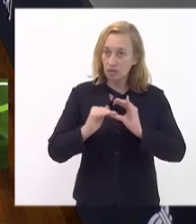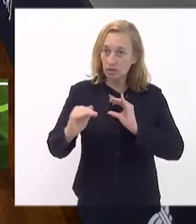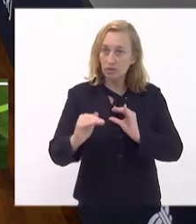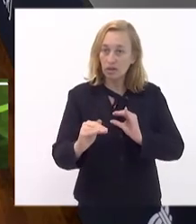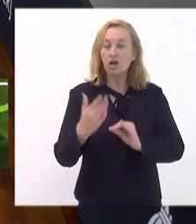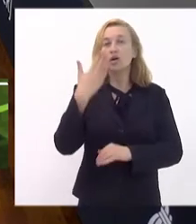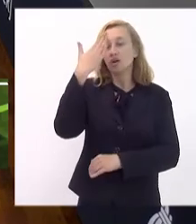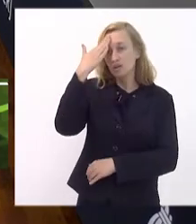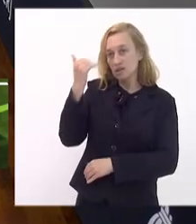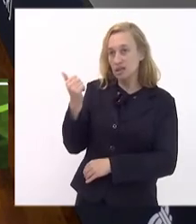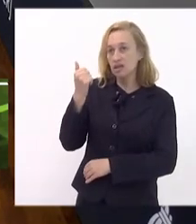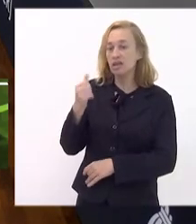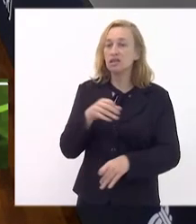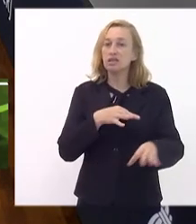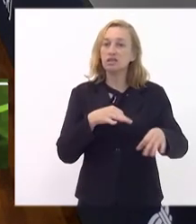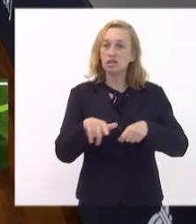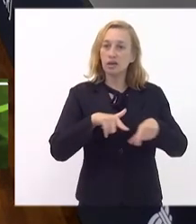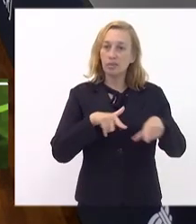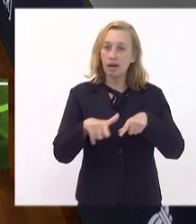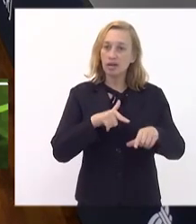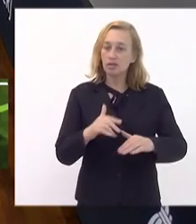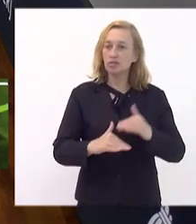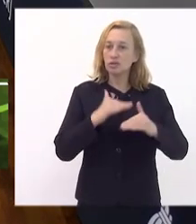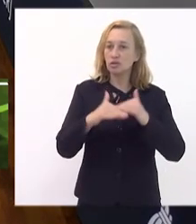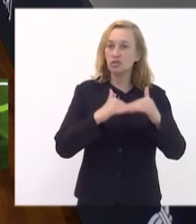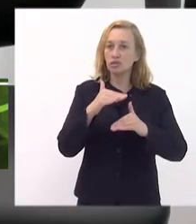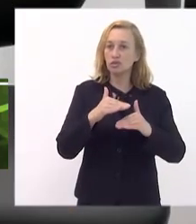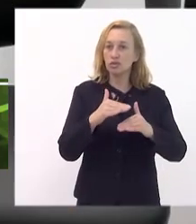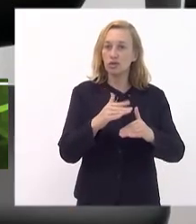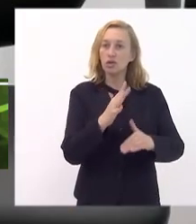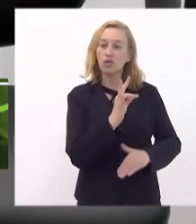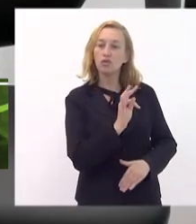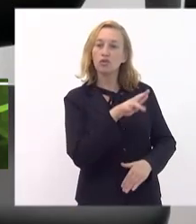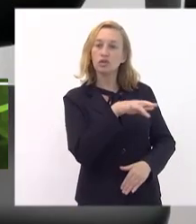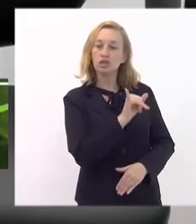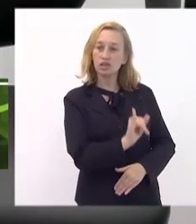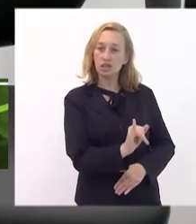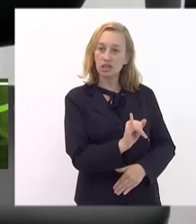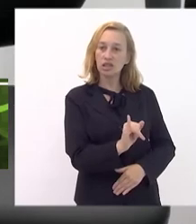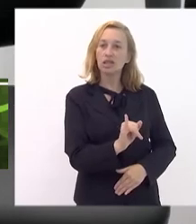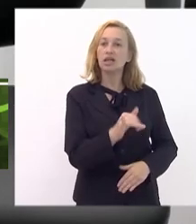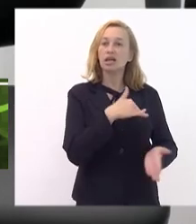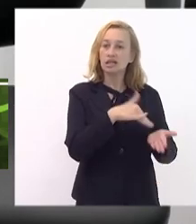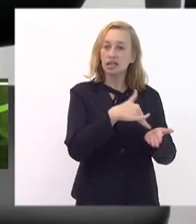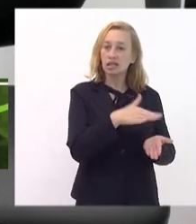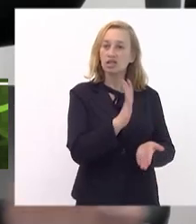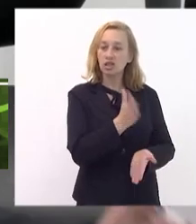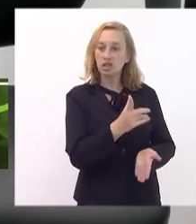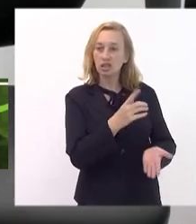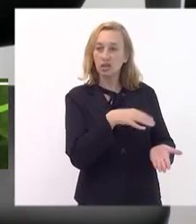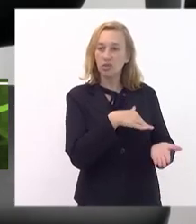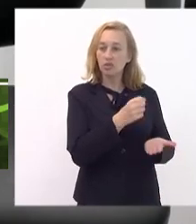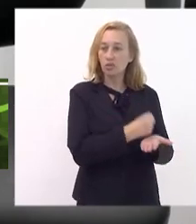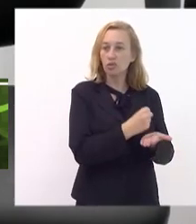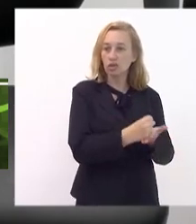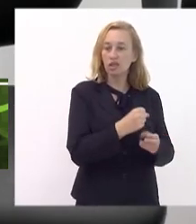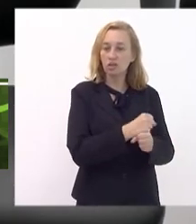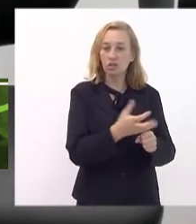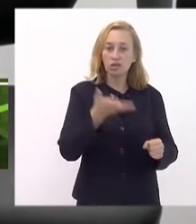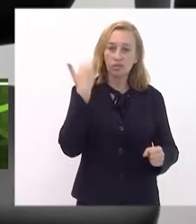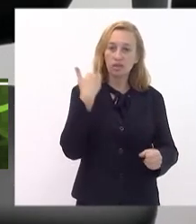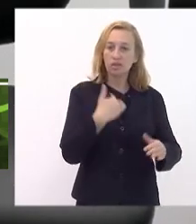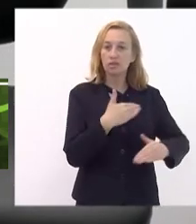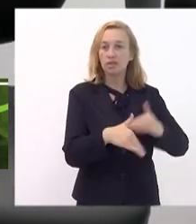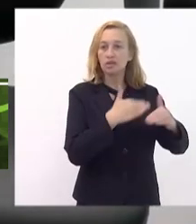que eu sei é que esses trabalhos são desenvolvidos no âmbito do Fundri. A Secretaria já tem um contrato celebrado ano passado para